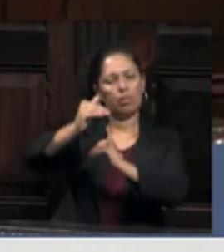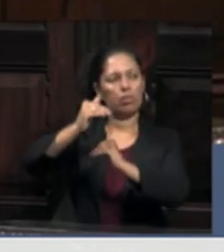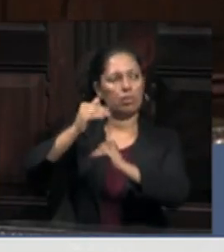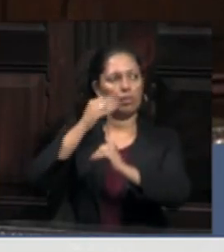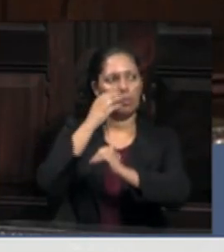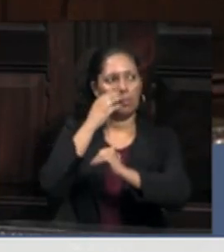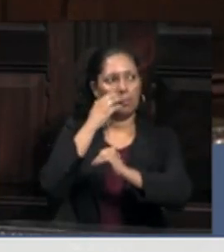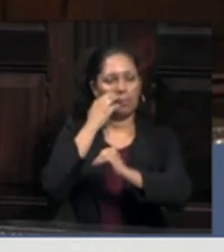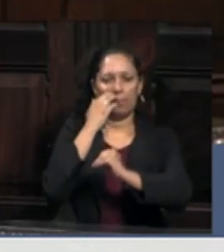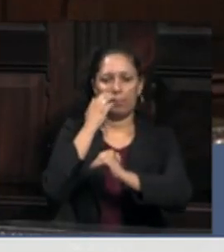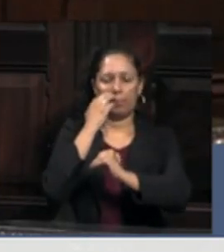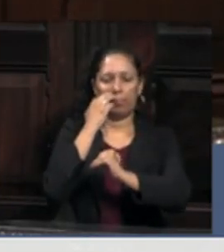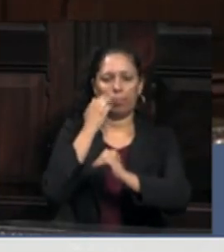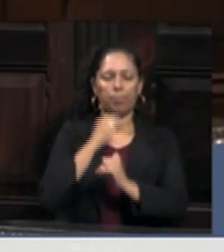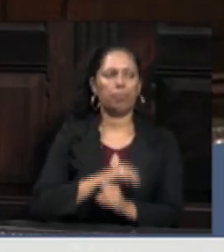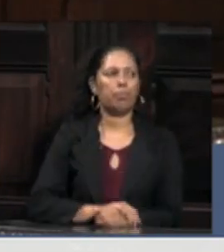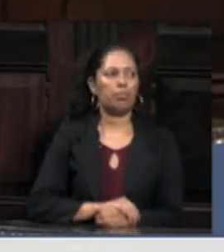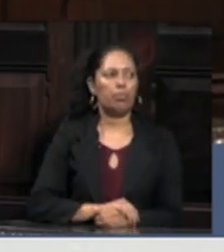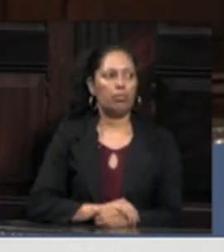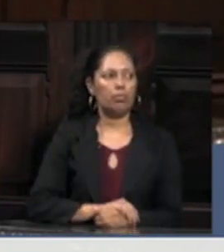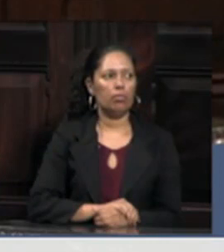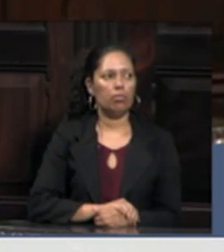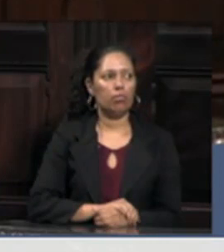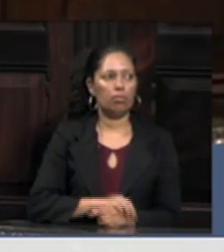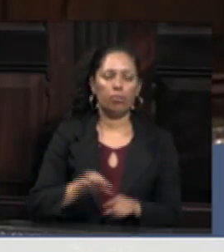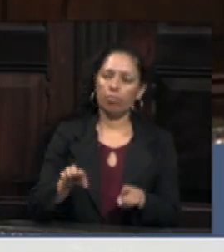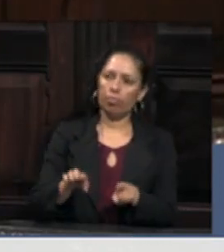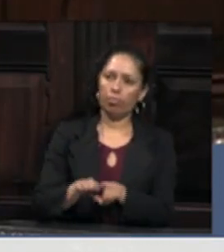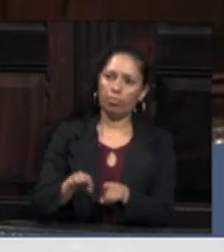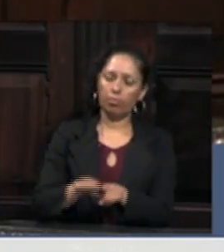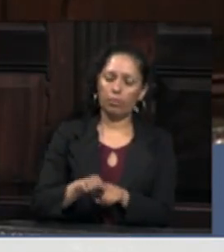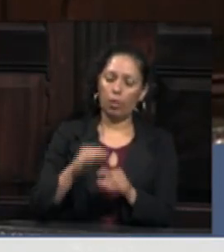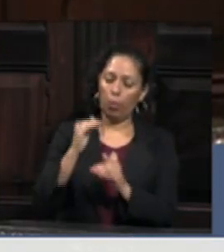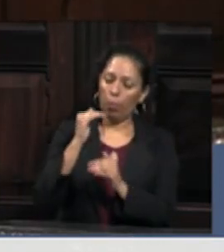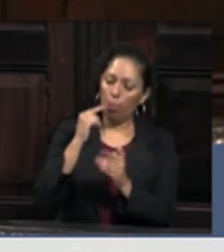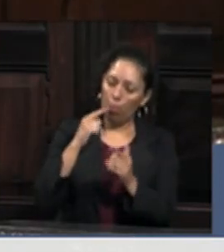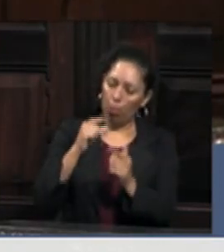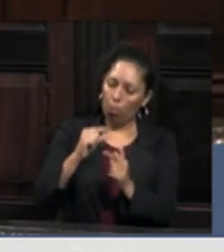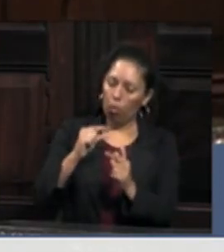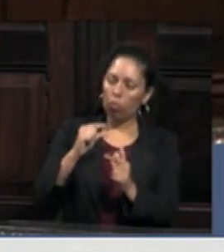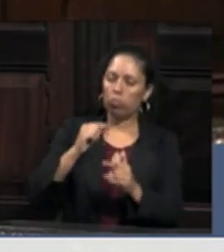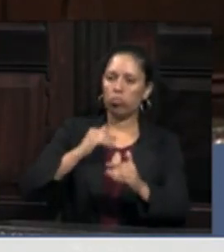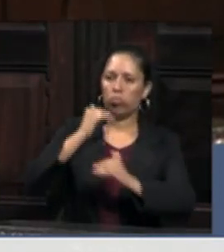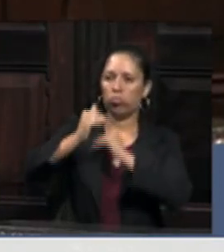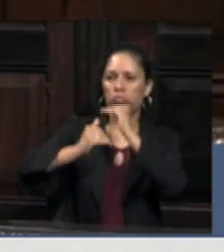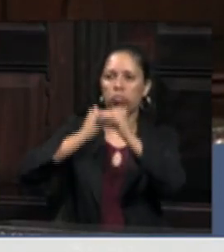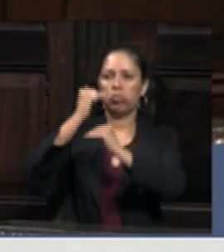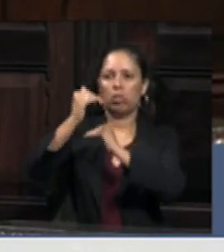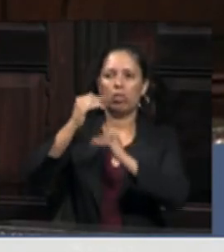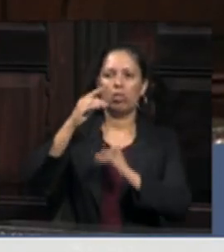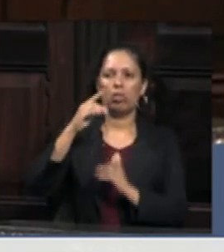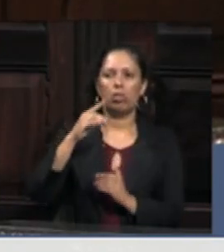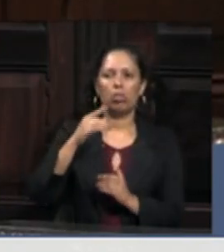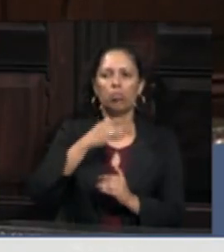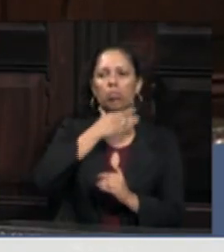relacionados a isso. Assim como pouco se avançou também na gestão da nossa dívida